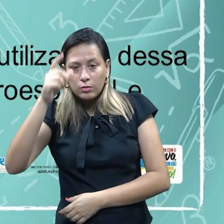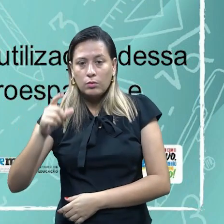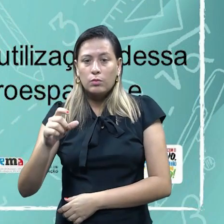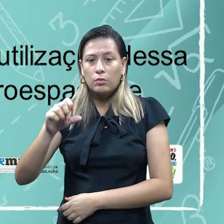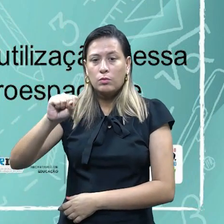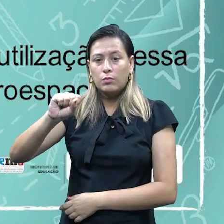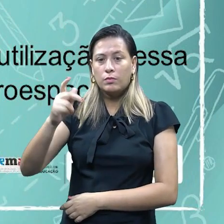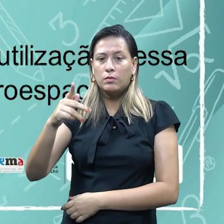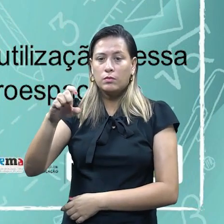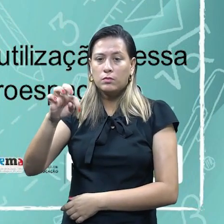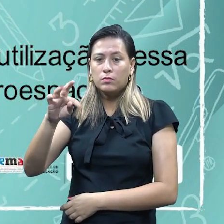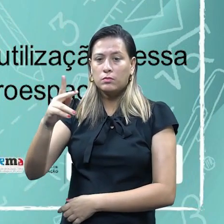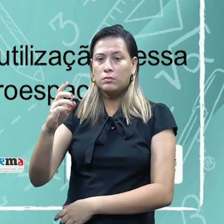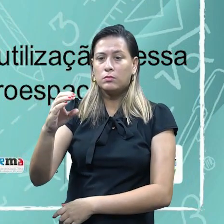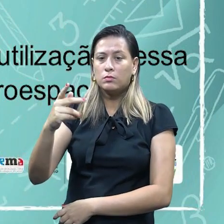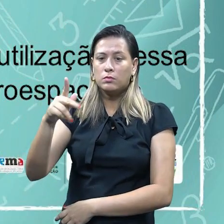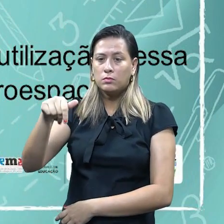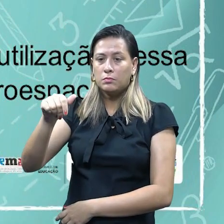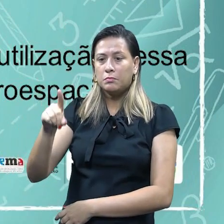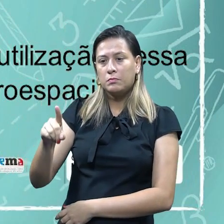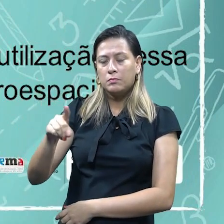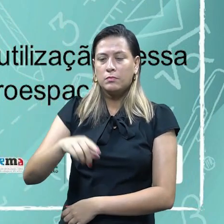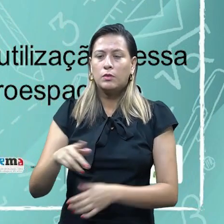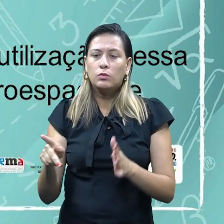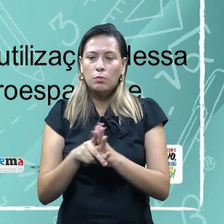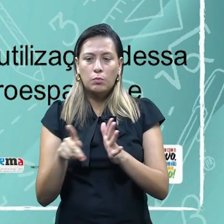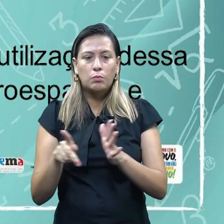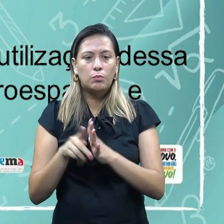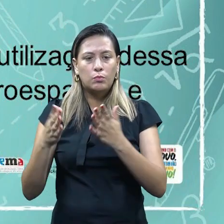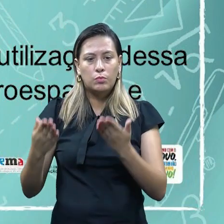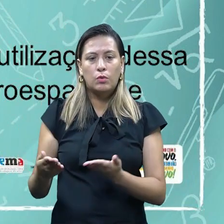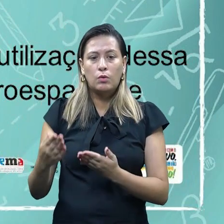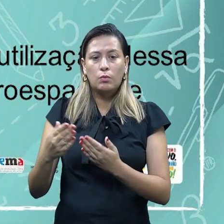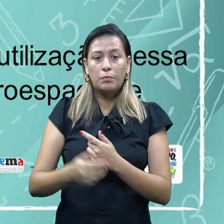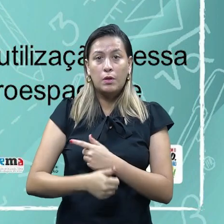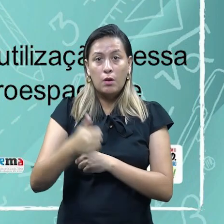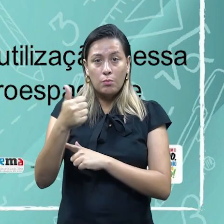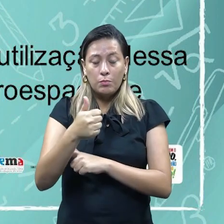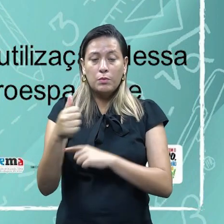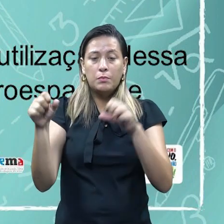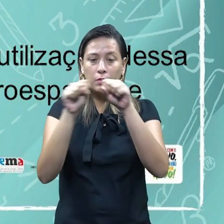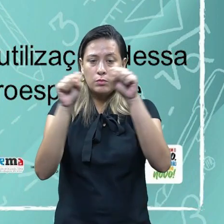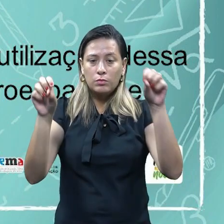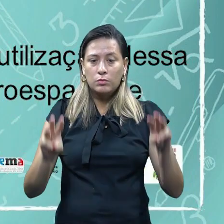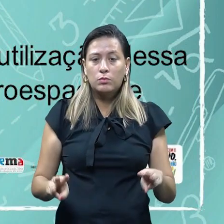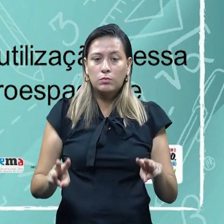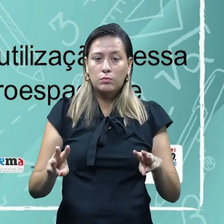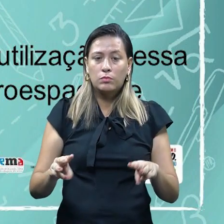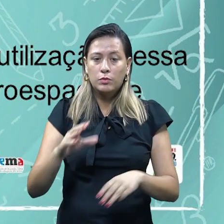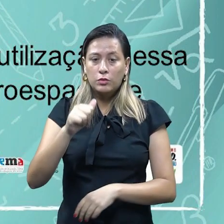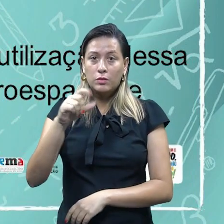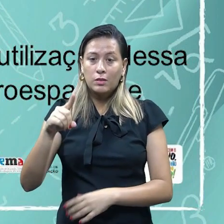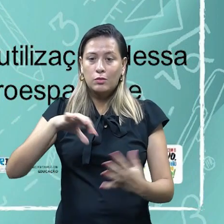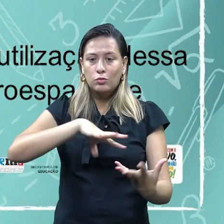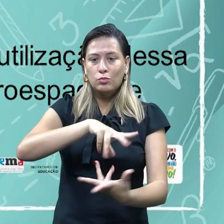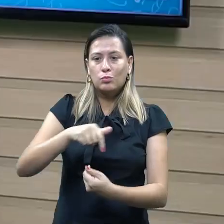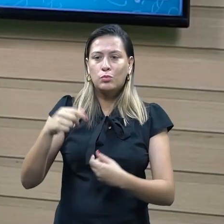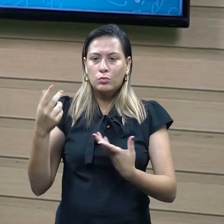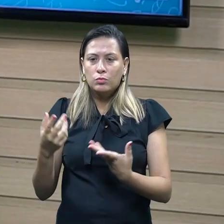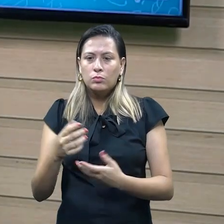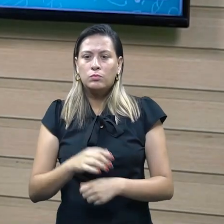como parte de sua tese. É o primeiro software CAD do mundo que viabilizava o desenho técnico no